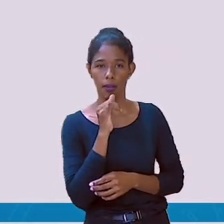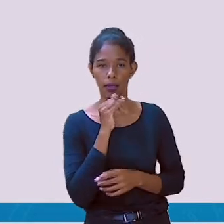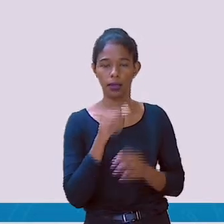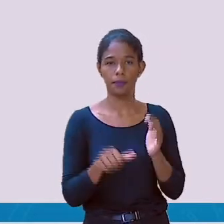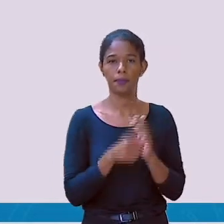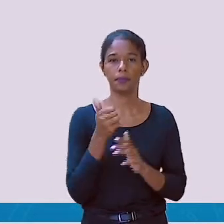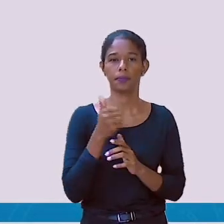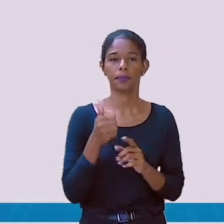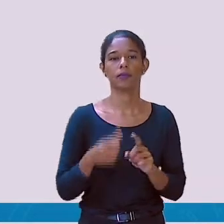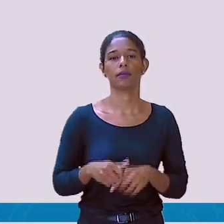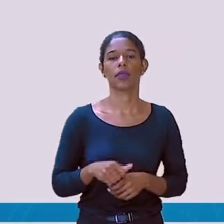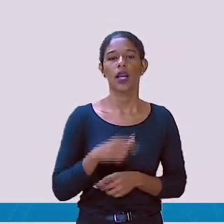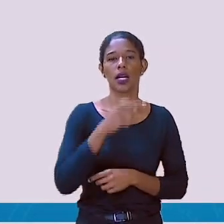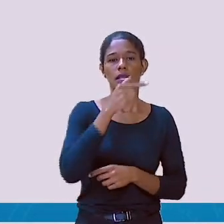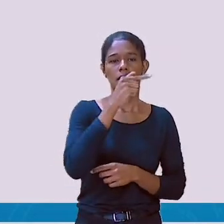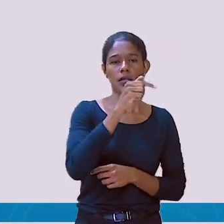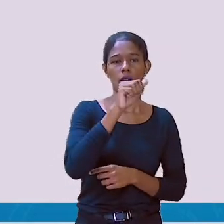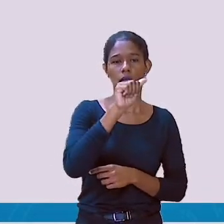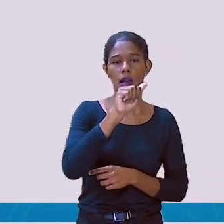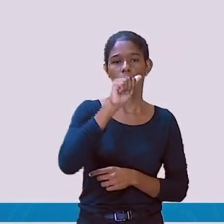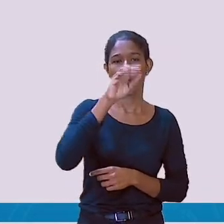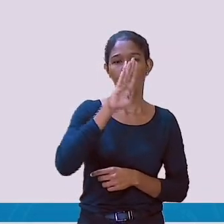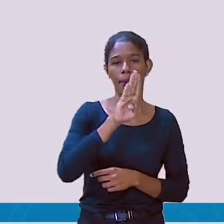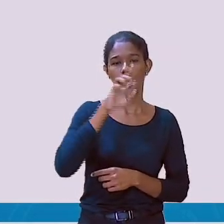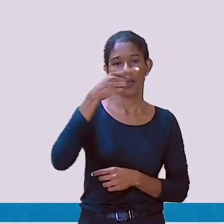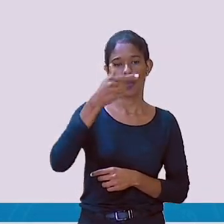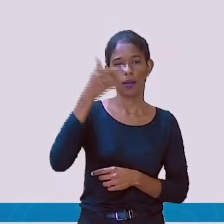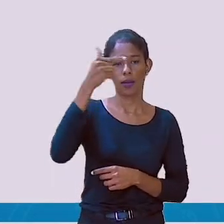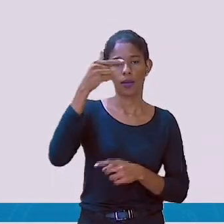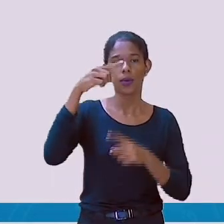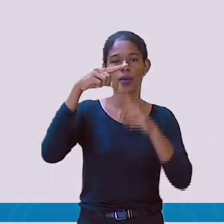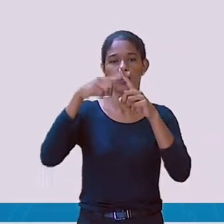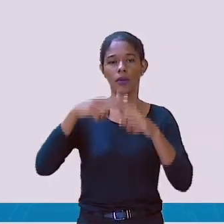Veja que o A, ó, eu tenho aqui 1, né, o